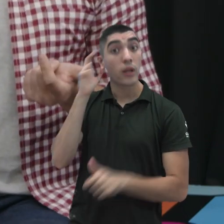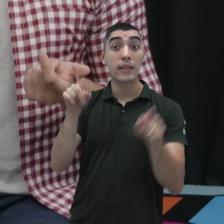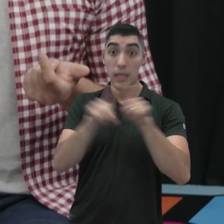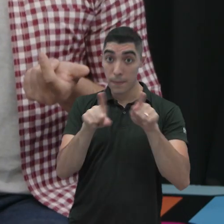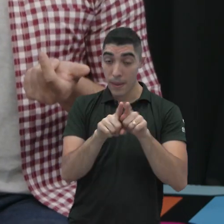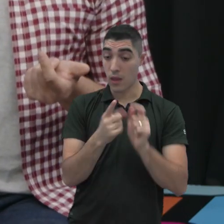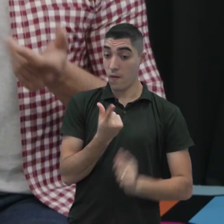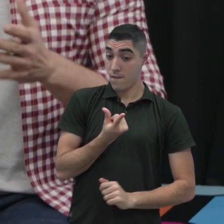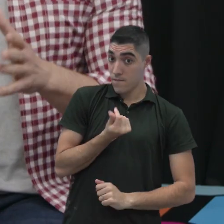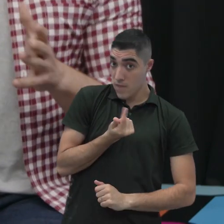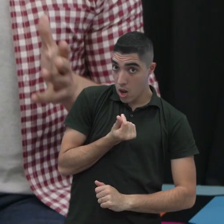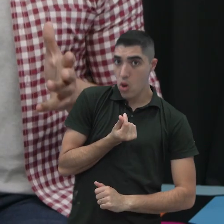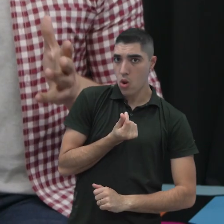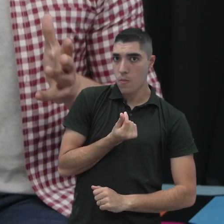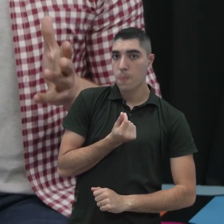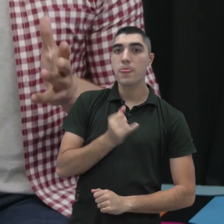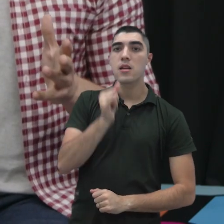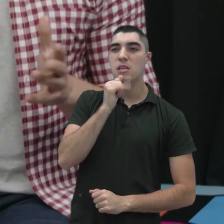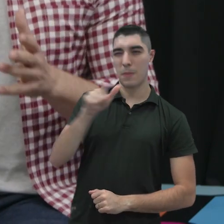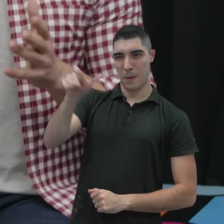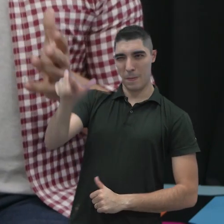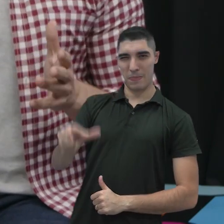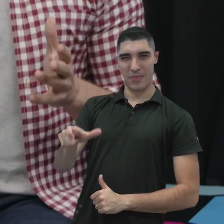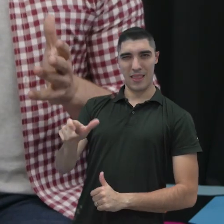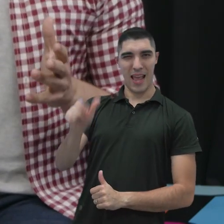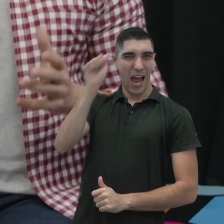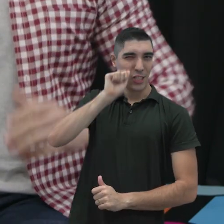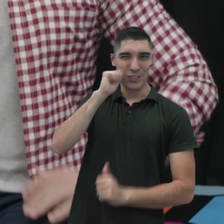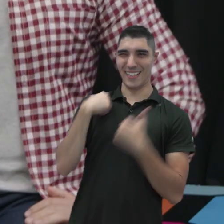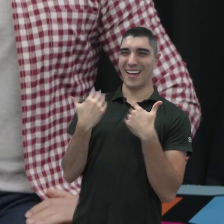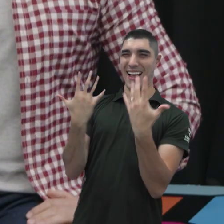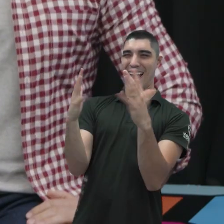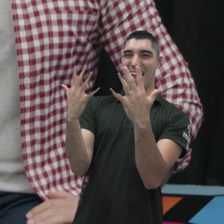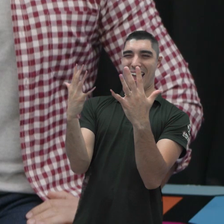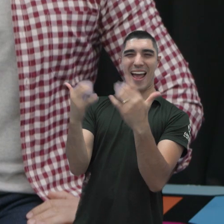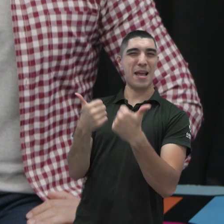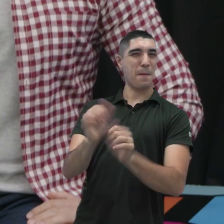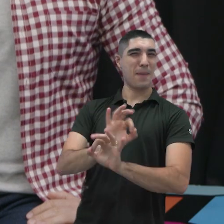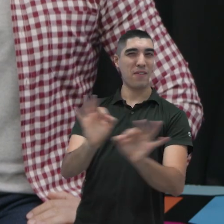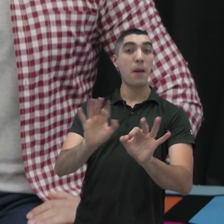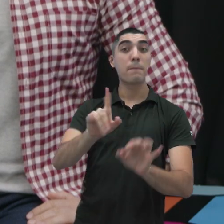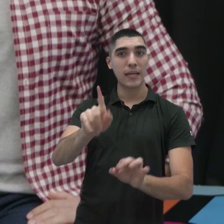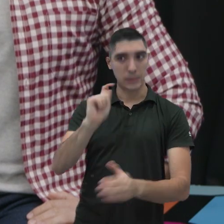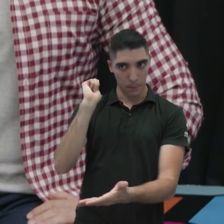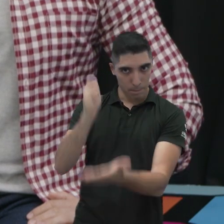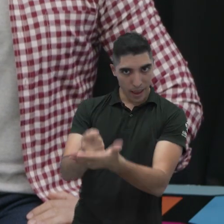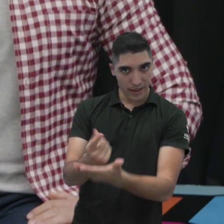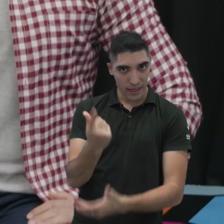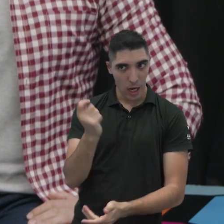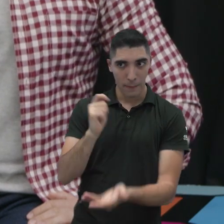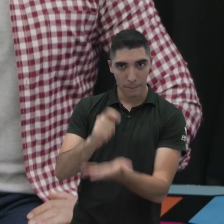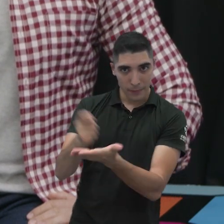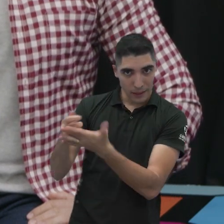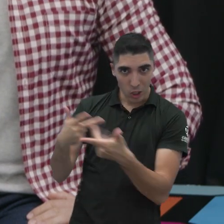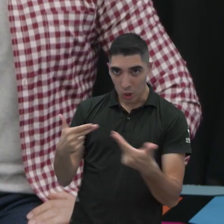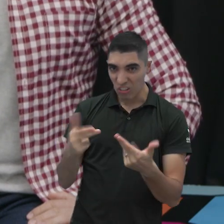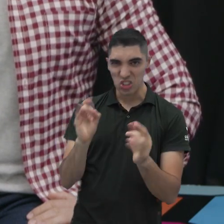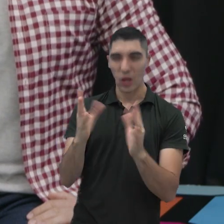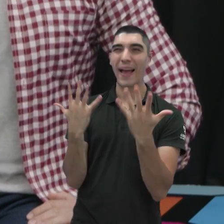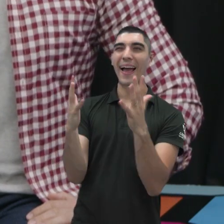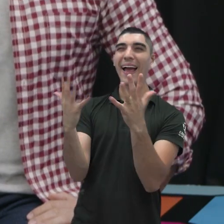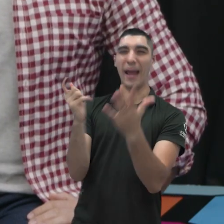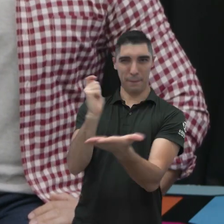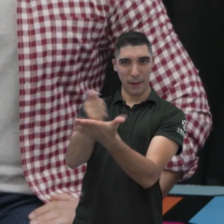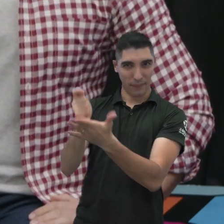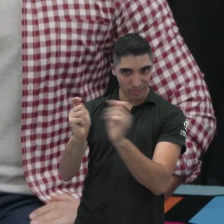gente, porque aplauso pro artista é maravilhoso, mas aplauso não paga a fatura do cartão de crédito, não. Não enche barriga, não, entendeu?